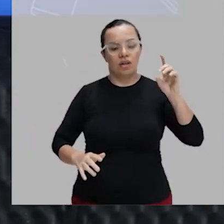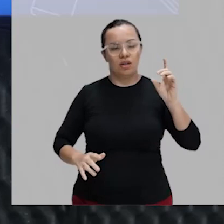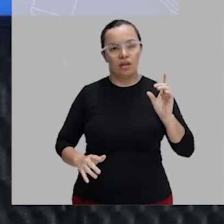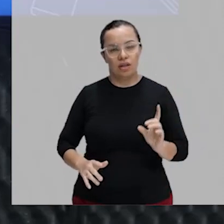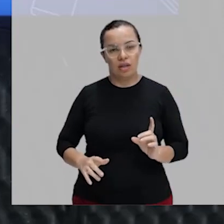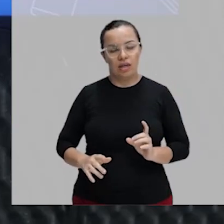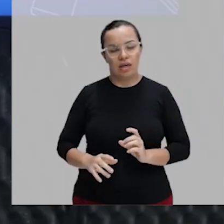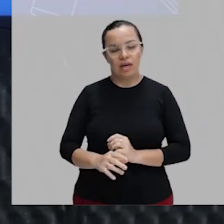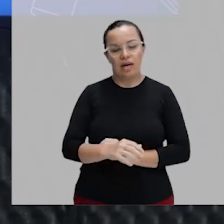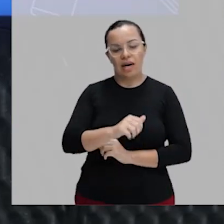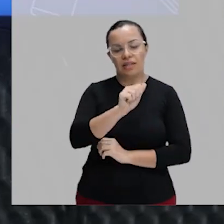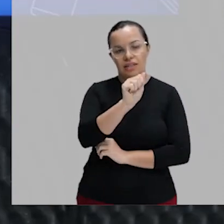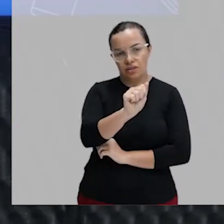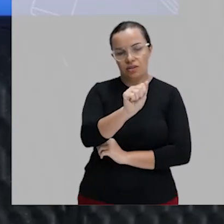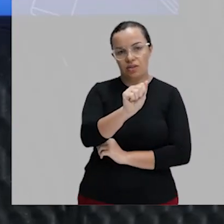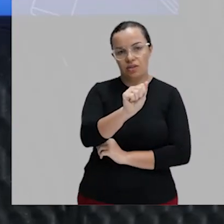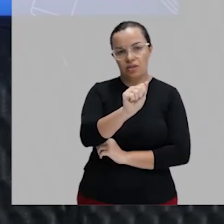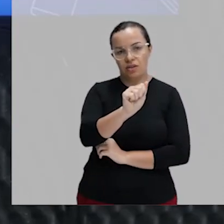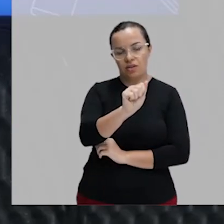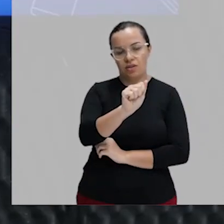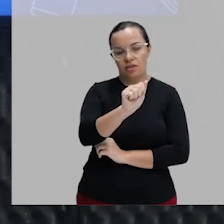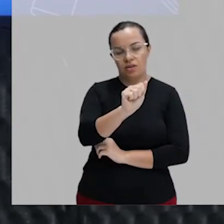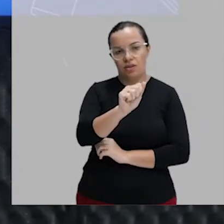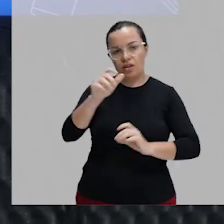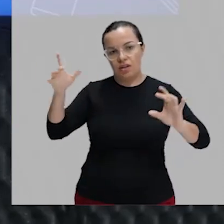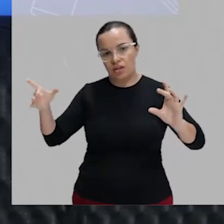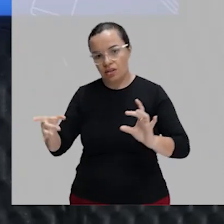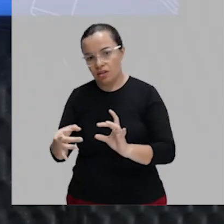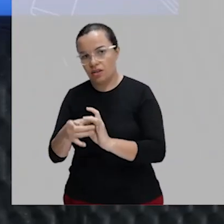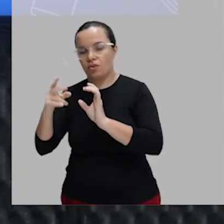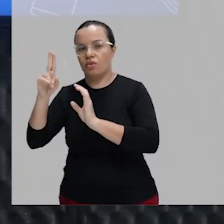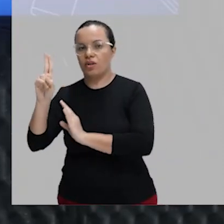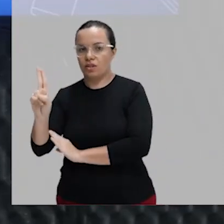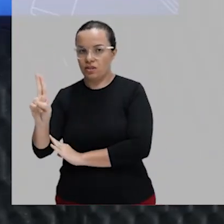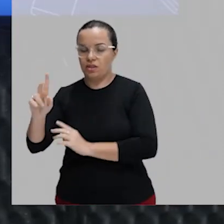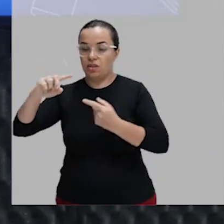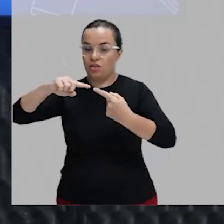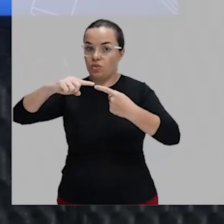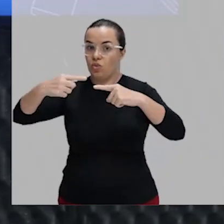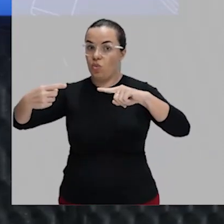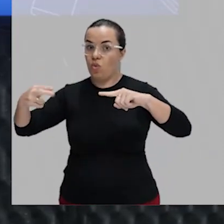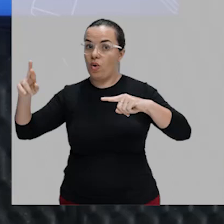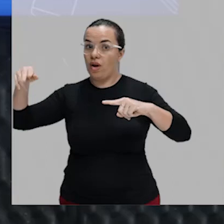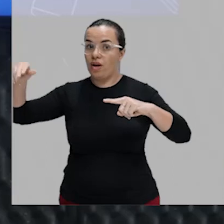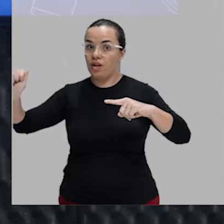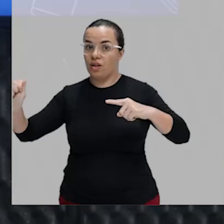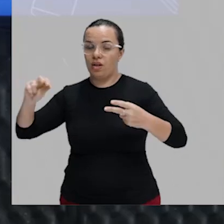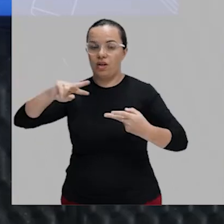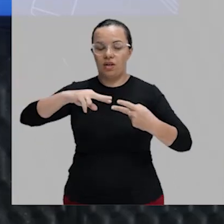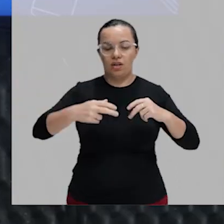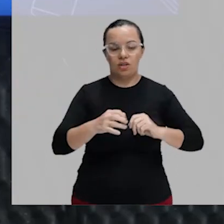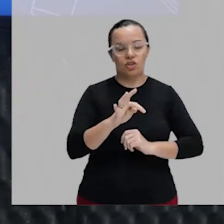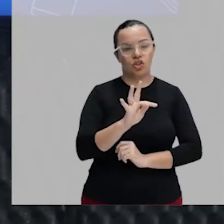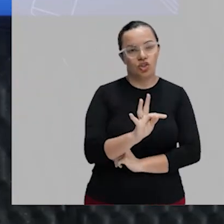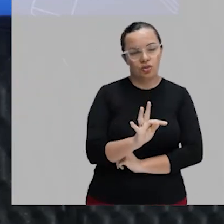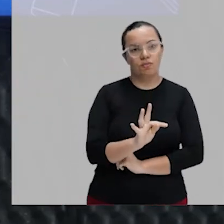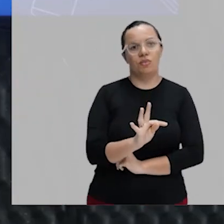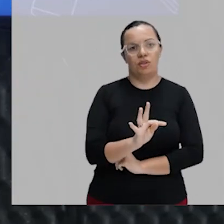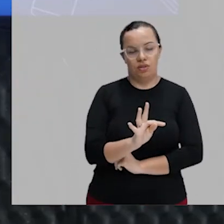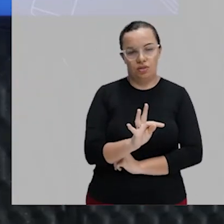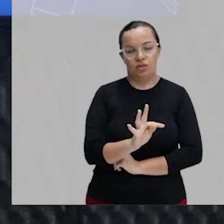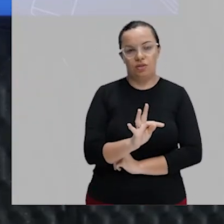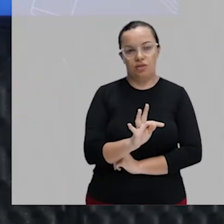ter quem? A adenina vai estar ligada com uracila, tá? Timina no DNA, vou